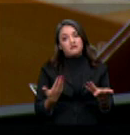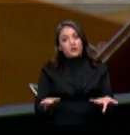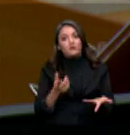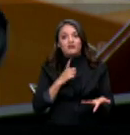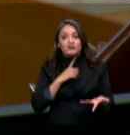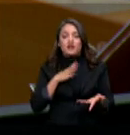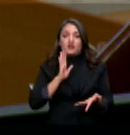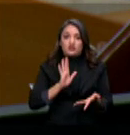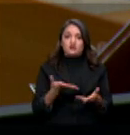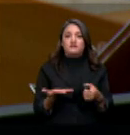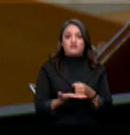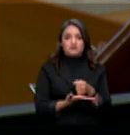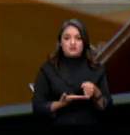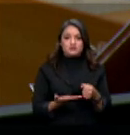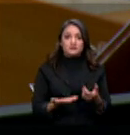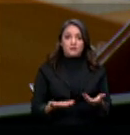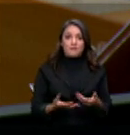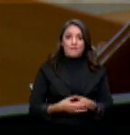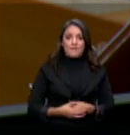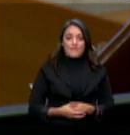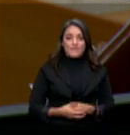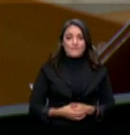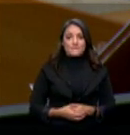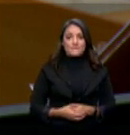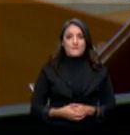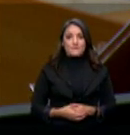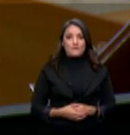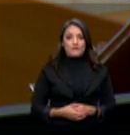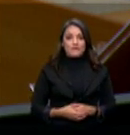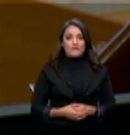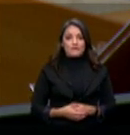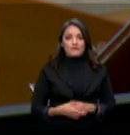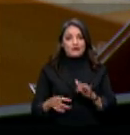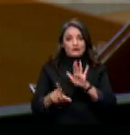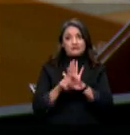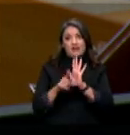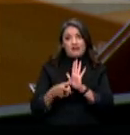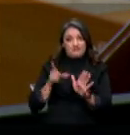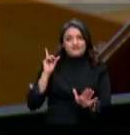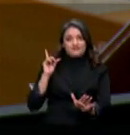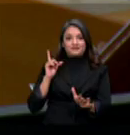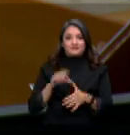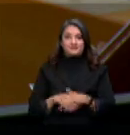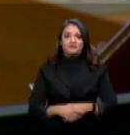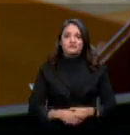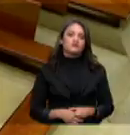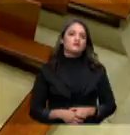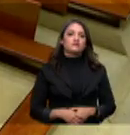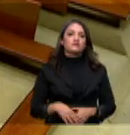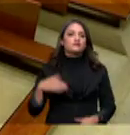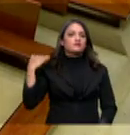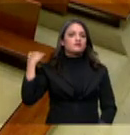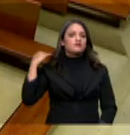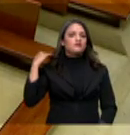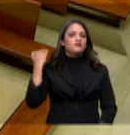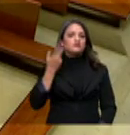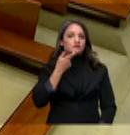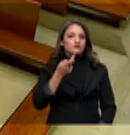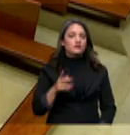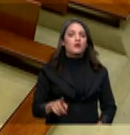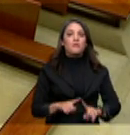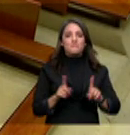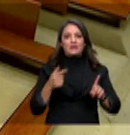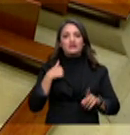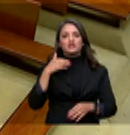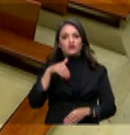orientação, não é? Na fase anterior à lei. Mas, de toda sorte, ministro, eu vou votar